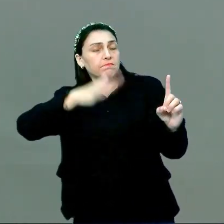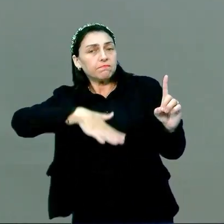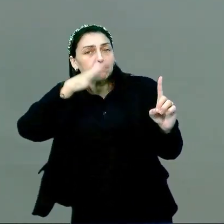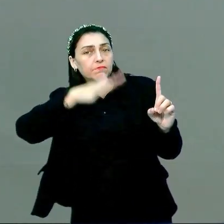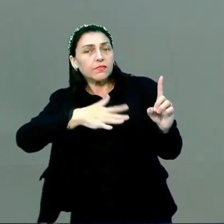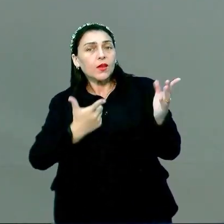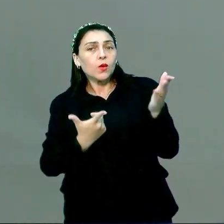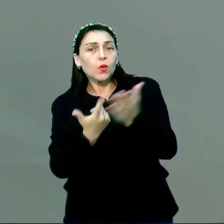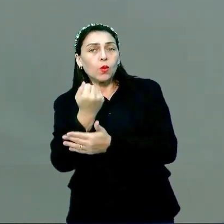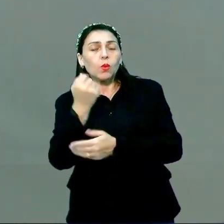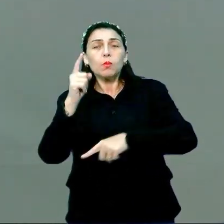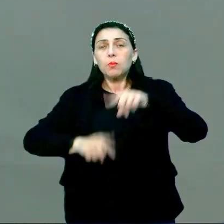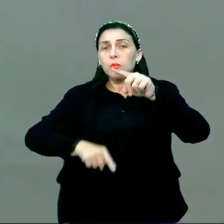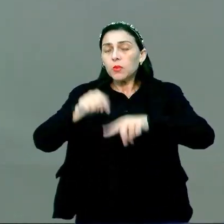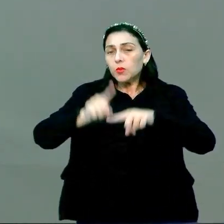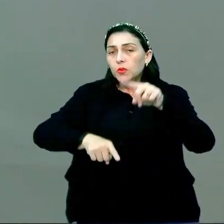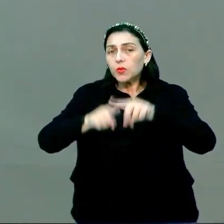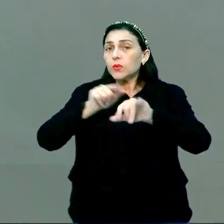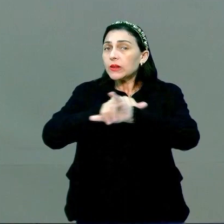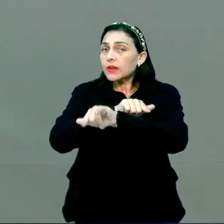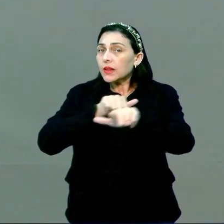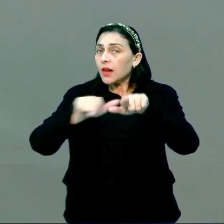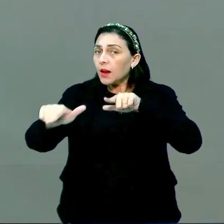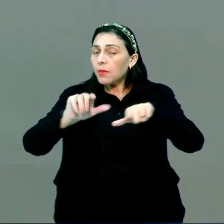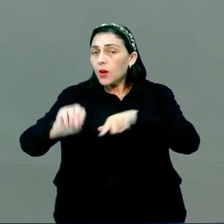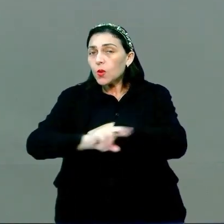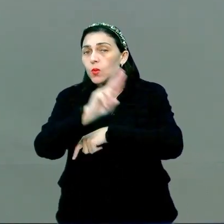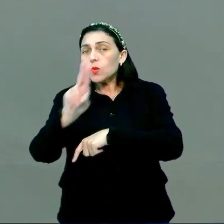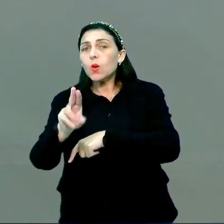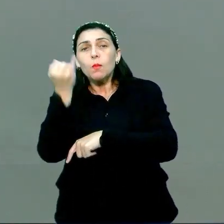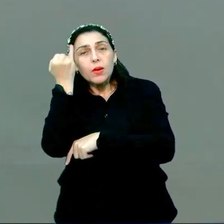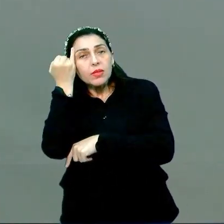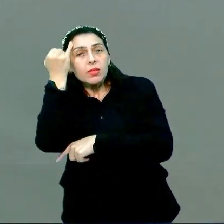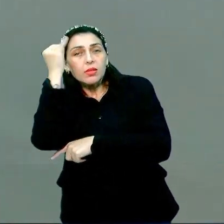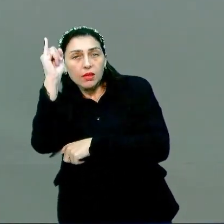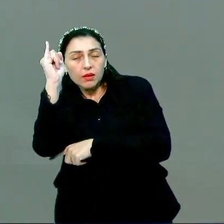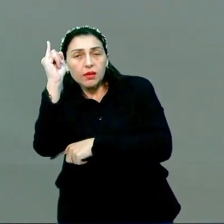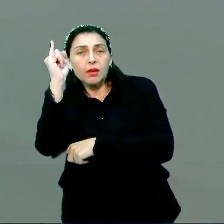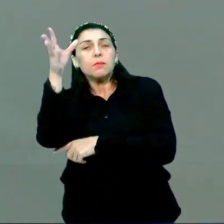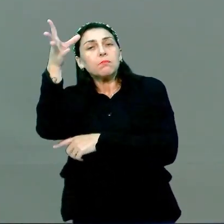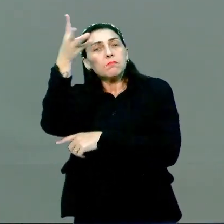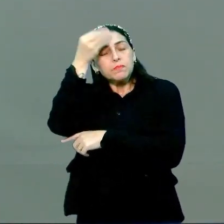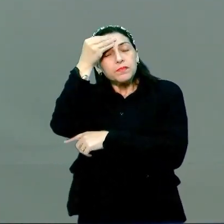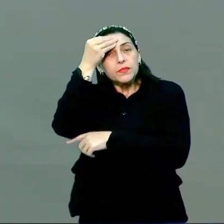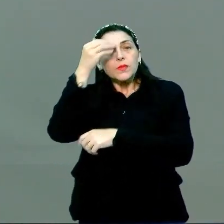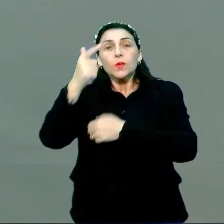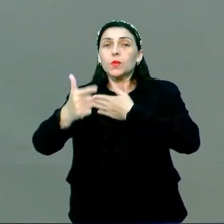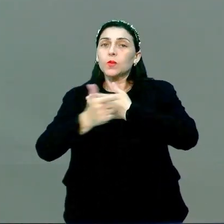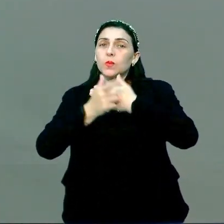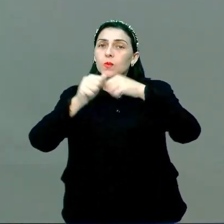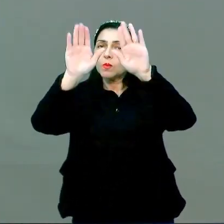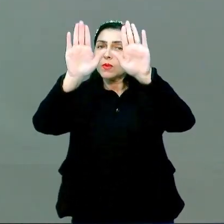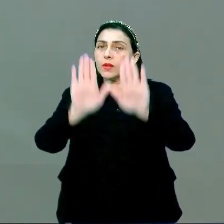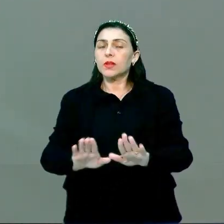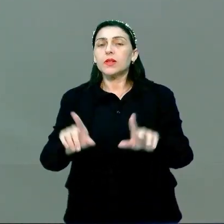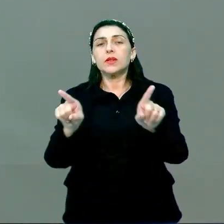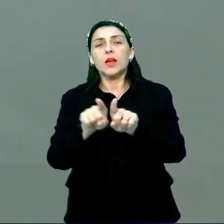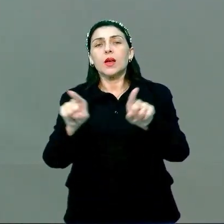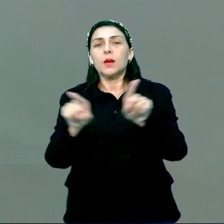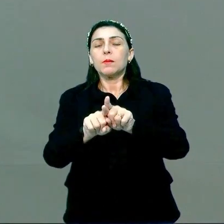leitor à compra de um produto, serviço ou uma determinada ideia. O cartaz da mesma forma.